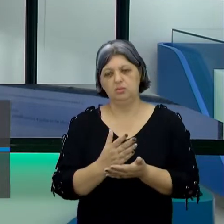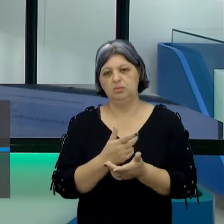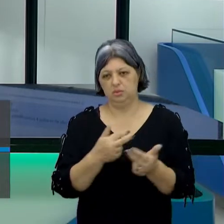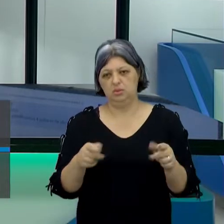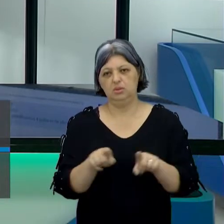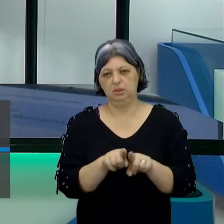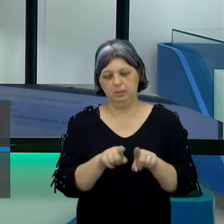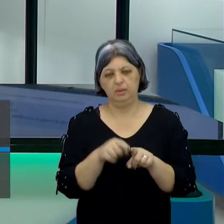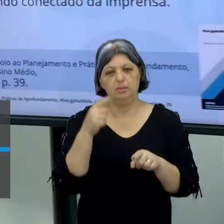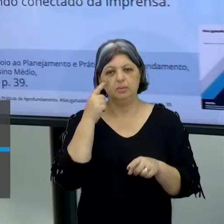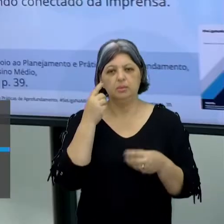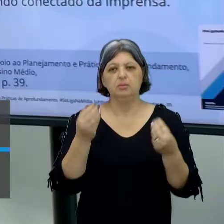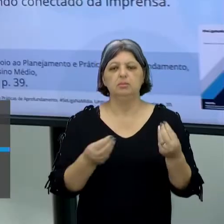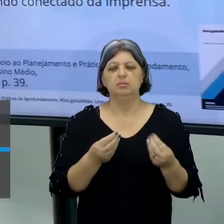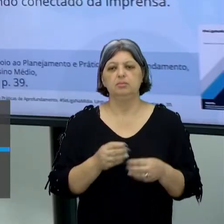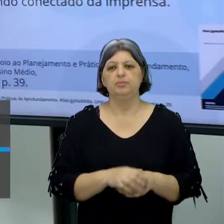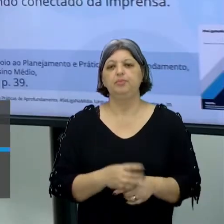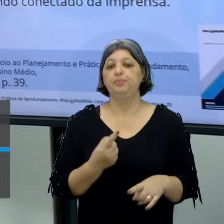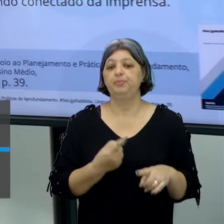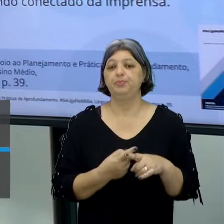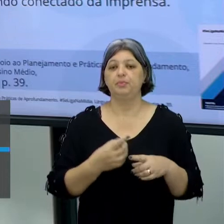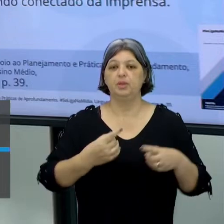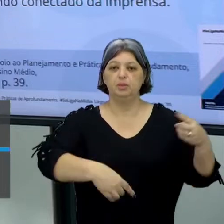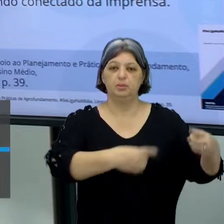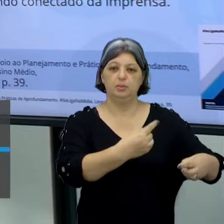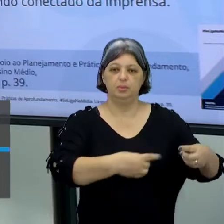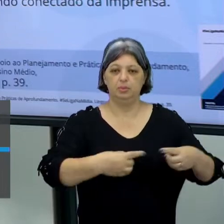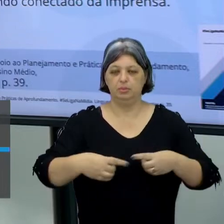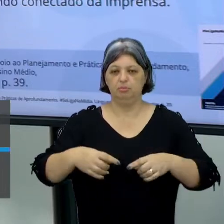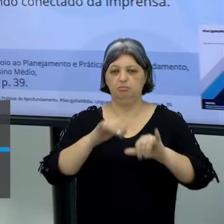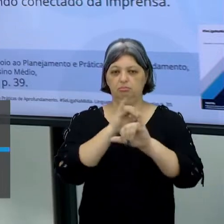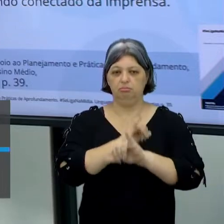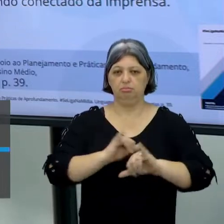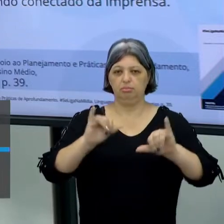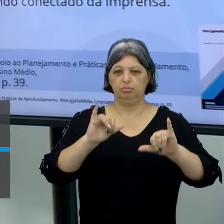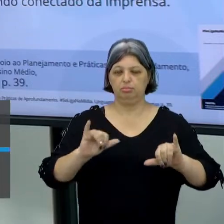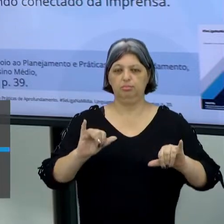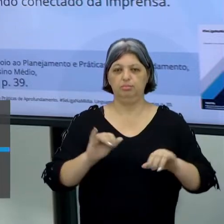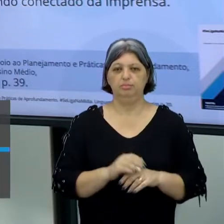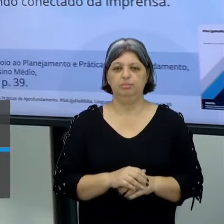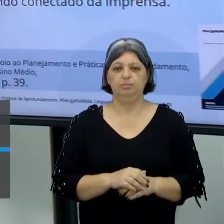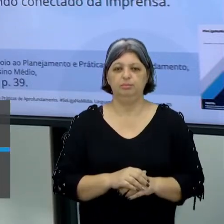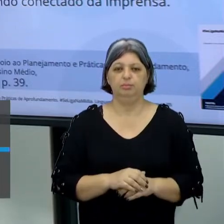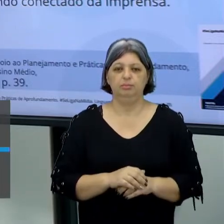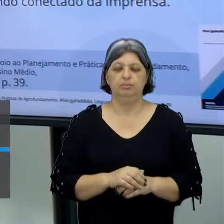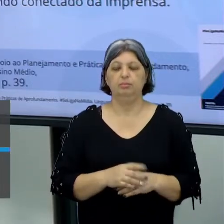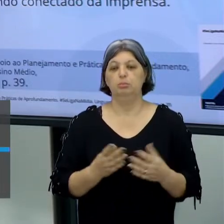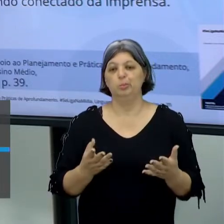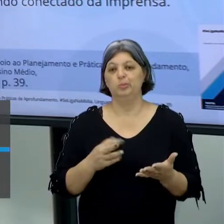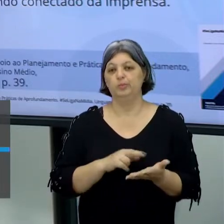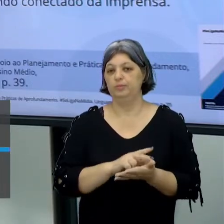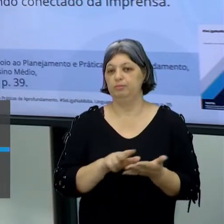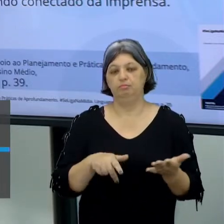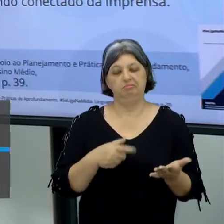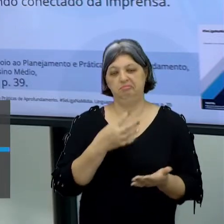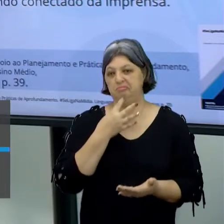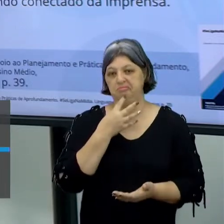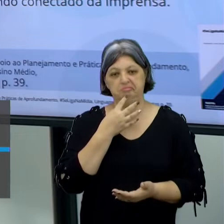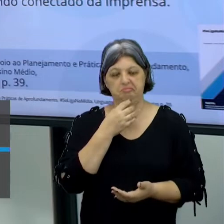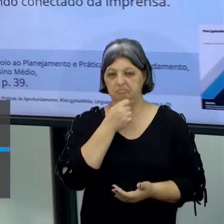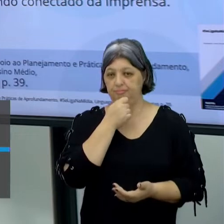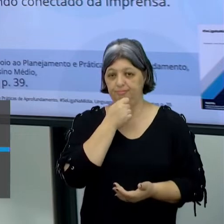news está no meio. Por quê? Porque quando a gente discute imprensa, muitos termos que a gente trata são desconhecidos e